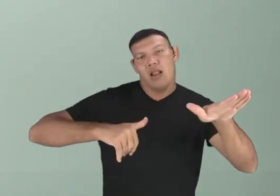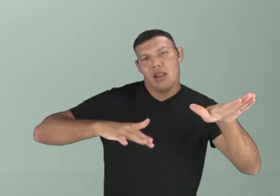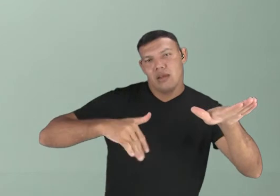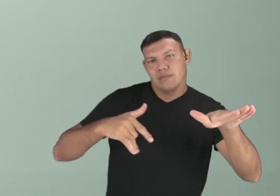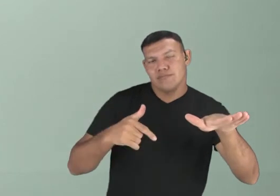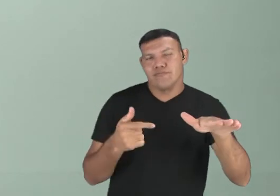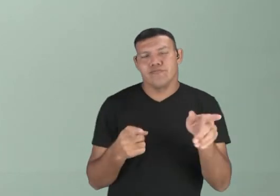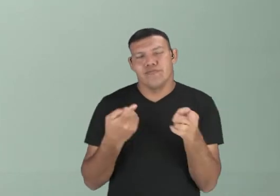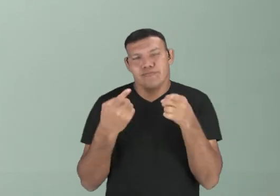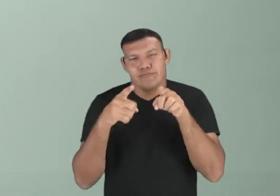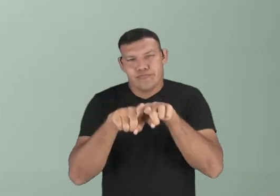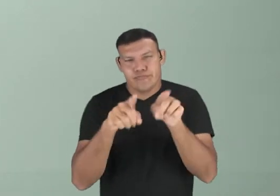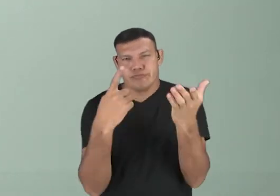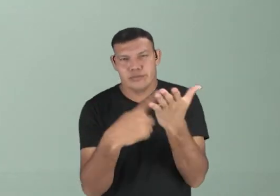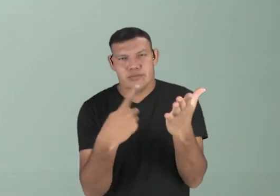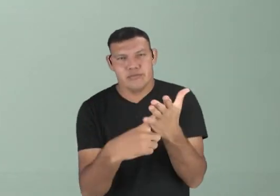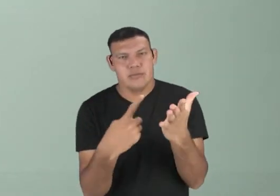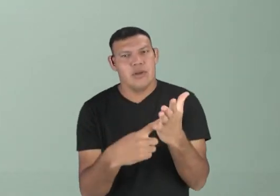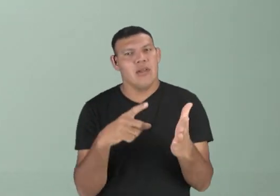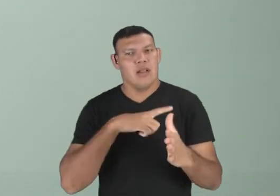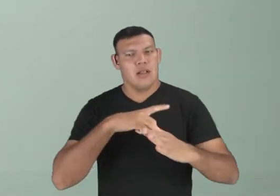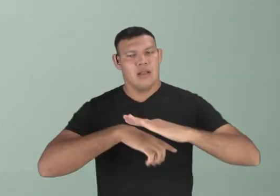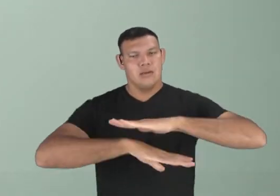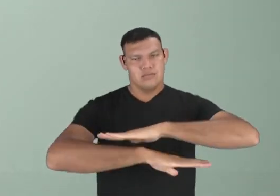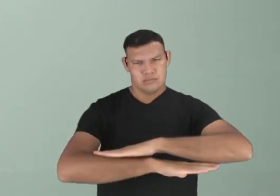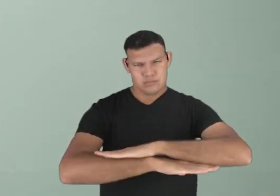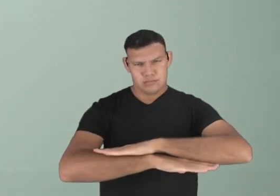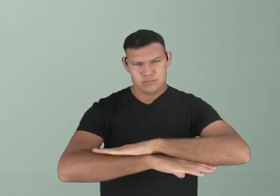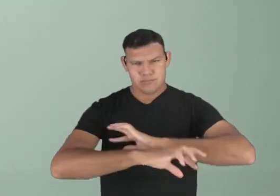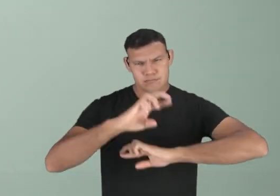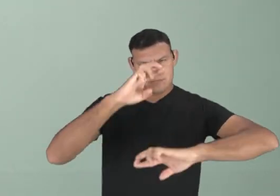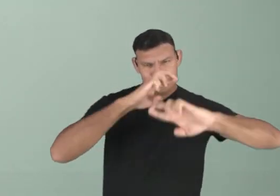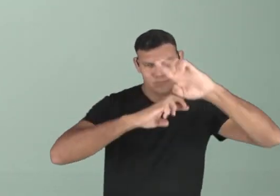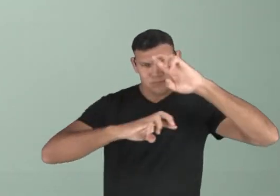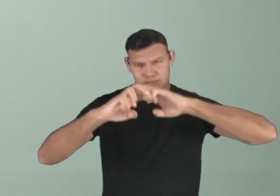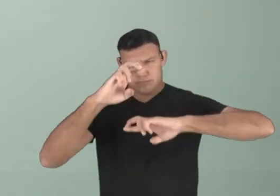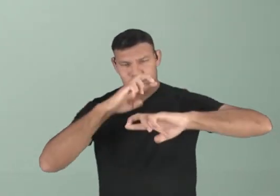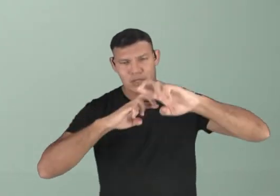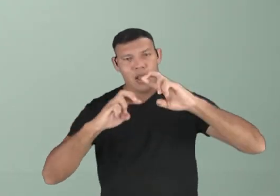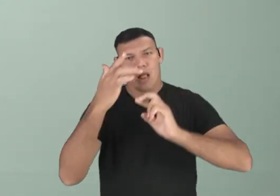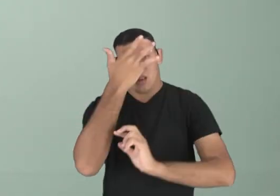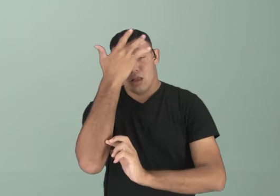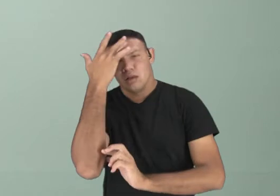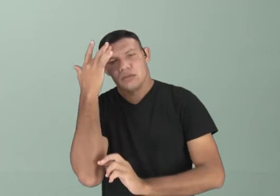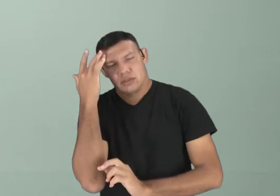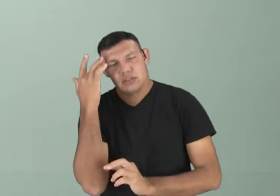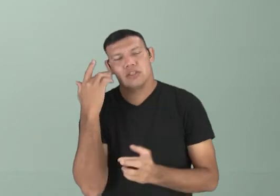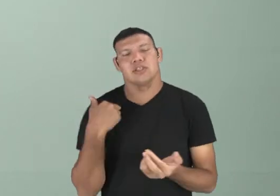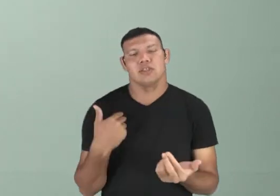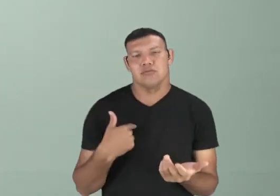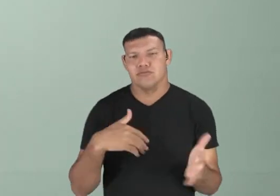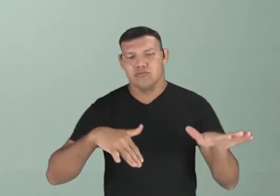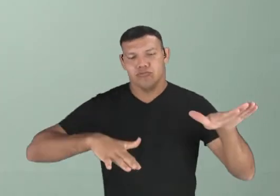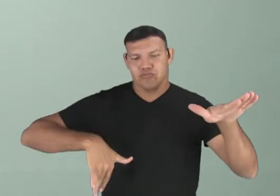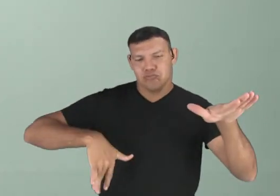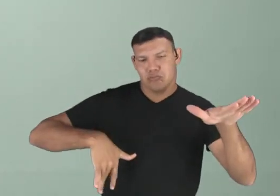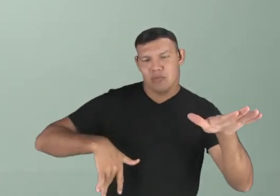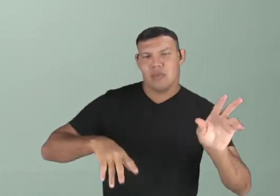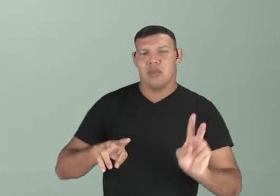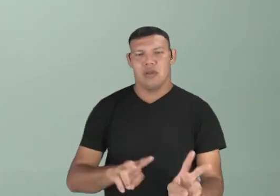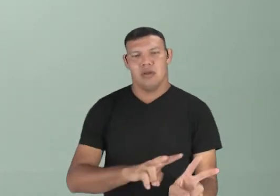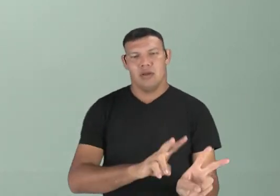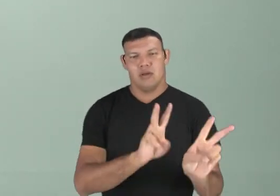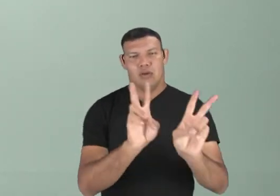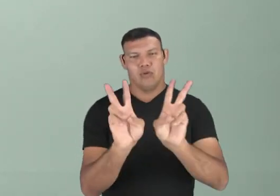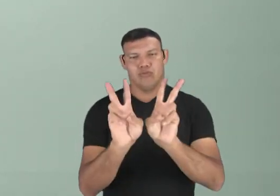sincronizado, vai ter um corpo de jurados que vai avaliar, né, as atletas. Elas realizam o nado sincronizado dentro de uma